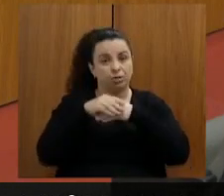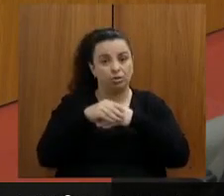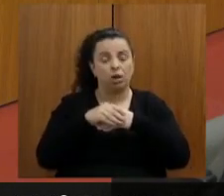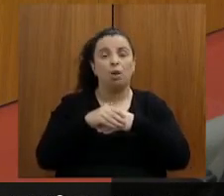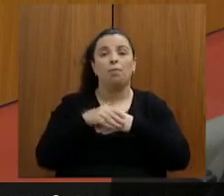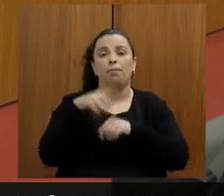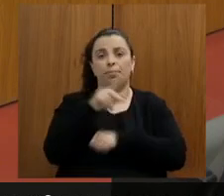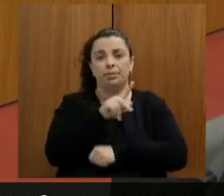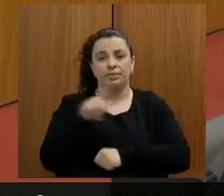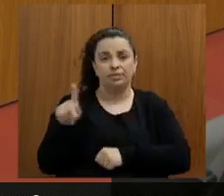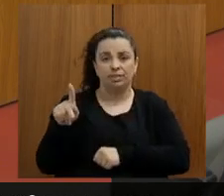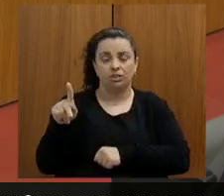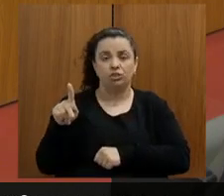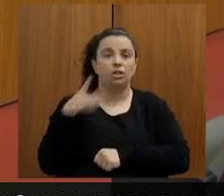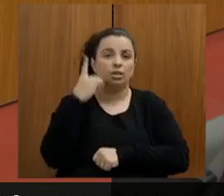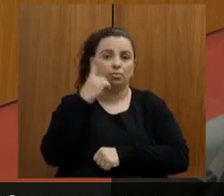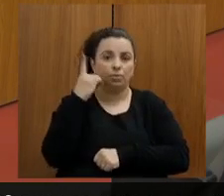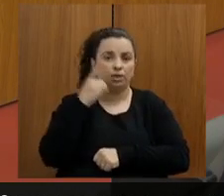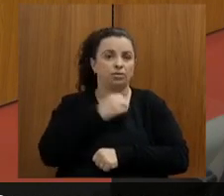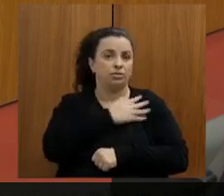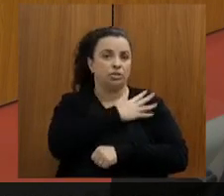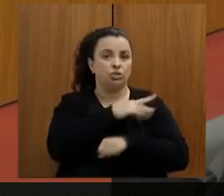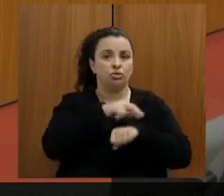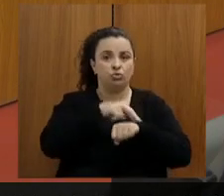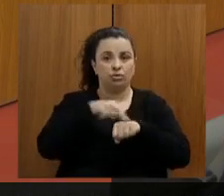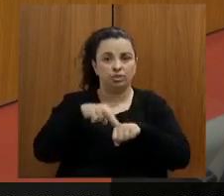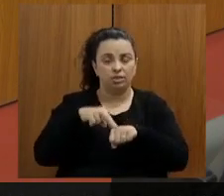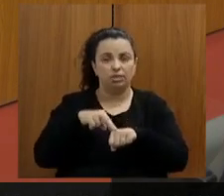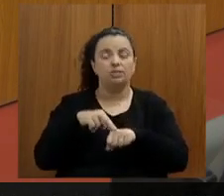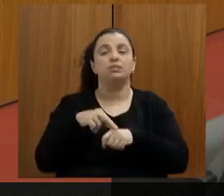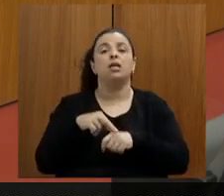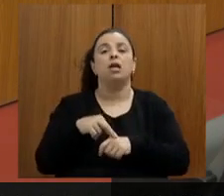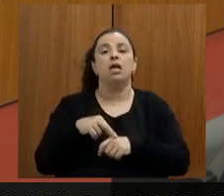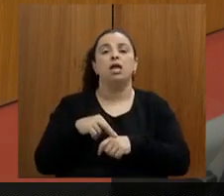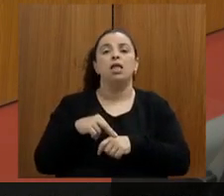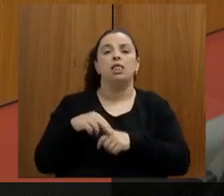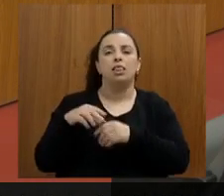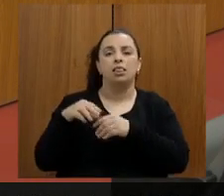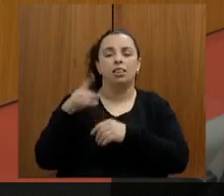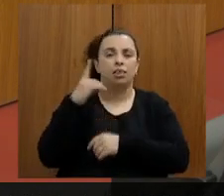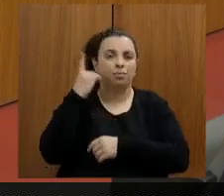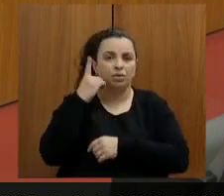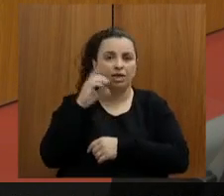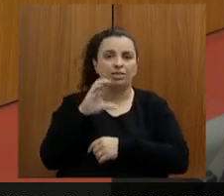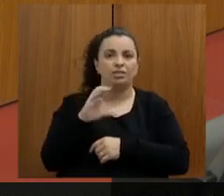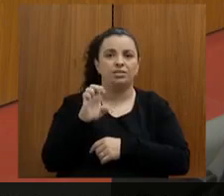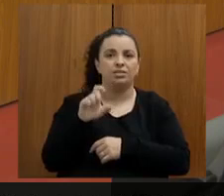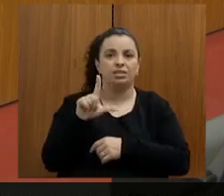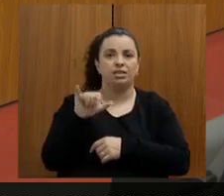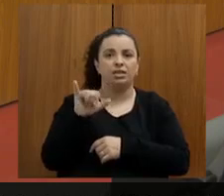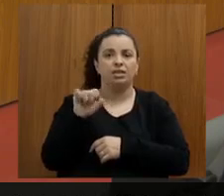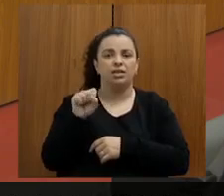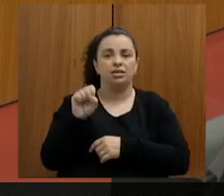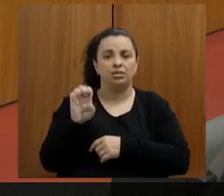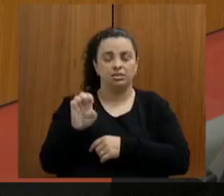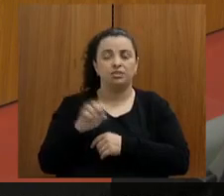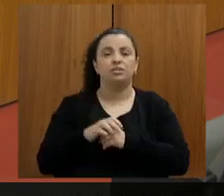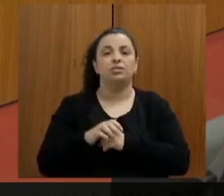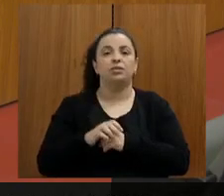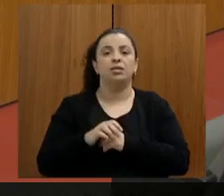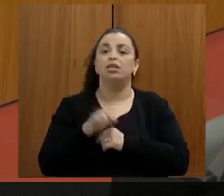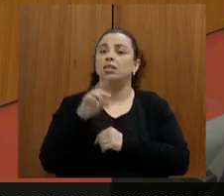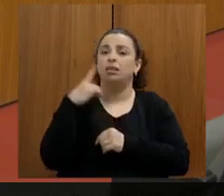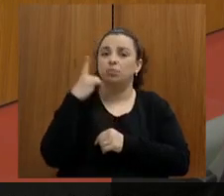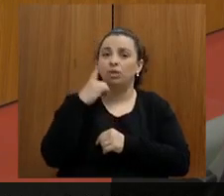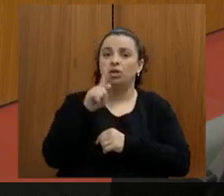Presidente Deputado sargento Rodrigues deputado felize nosso Líder Deputado Gil